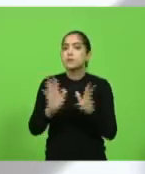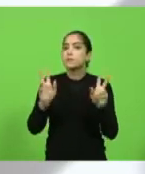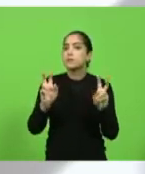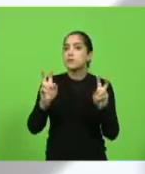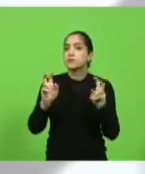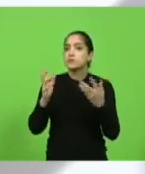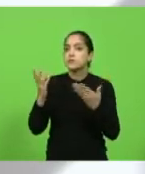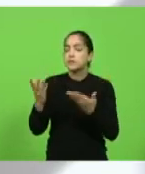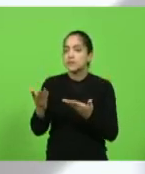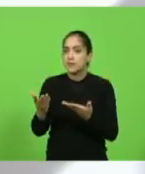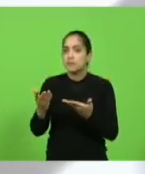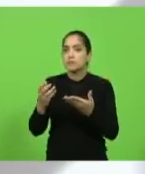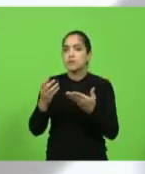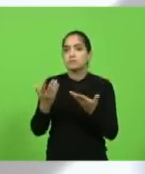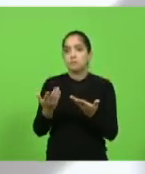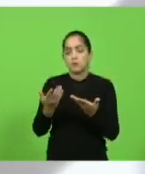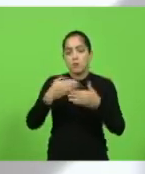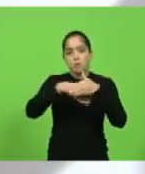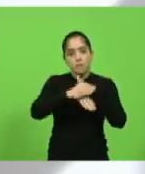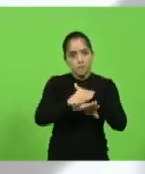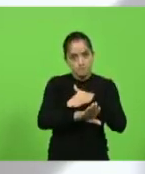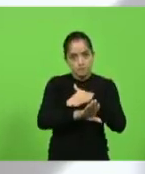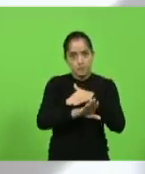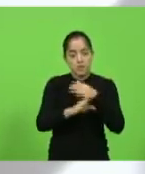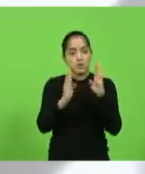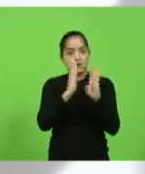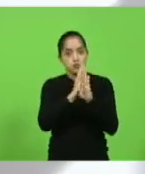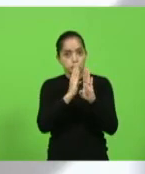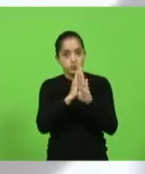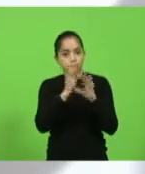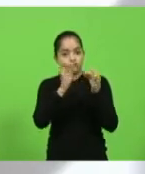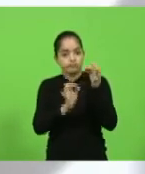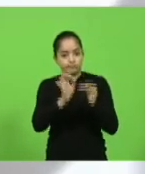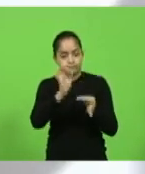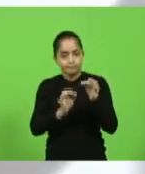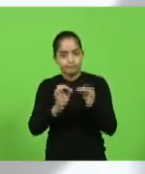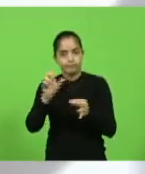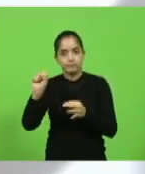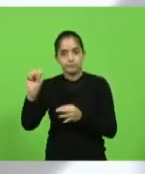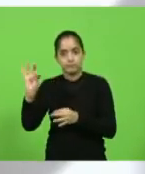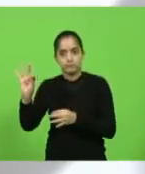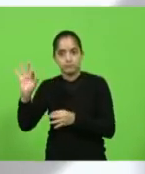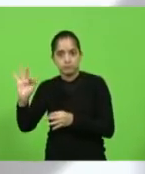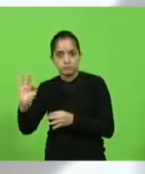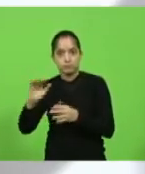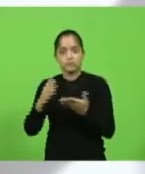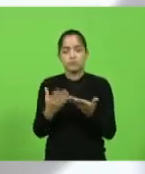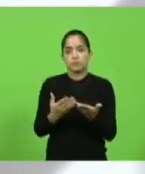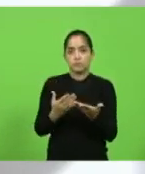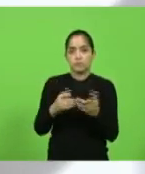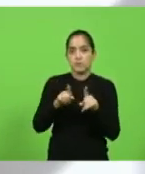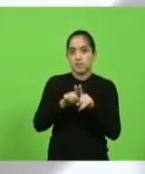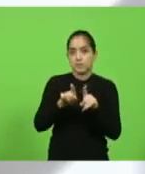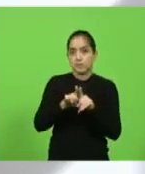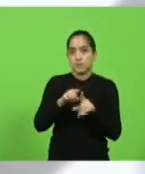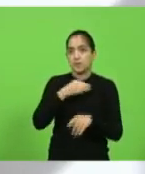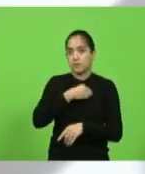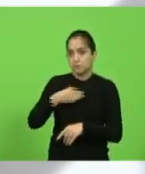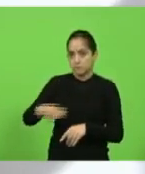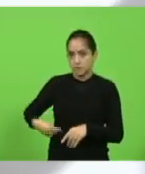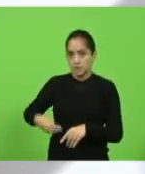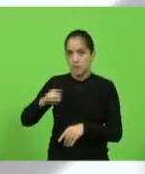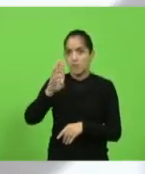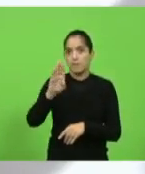o aspecto do arquivamento judicial operado no STJ, uma vez que o senhor ministro Benedito